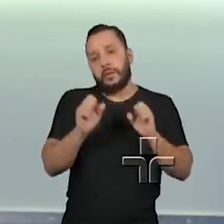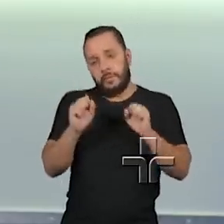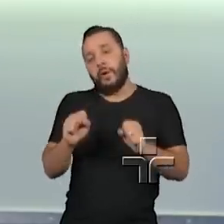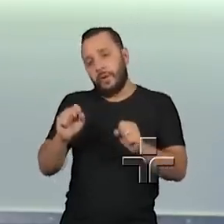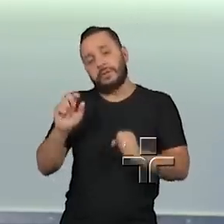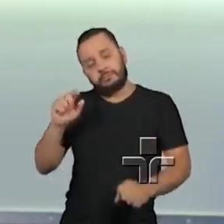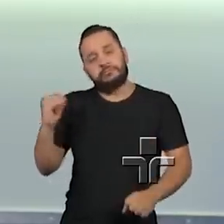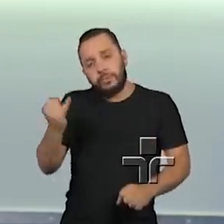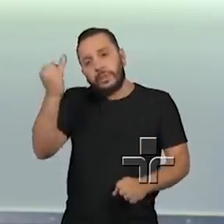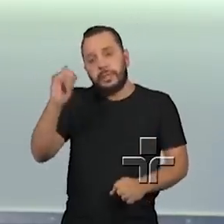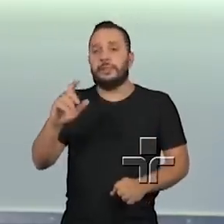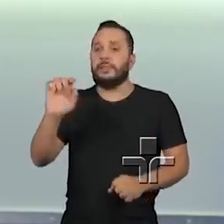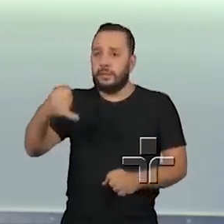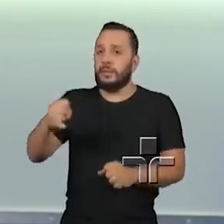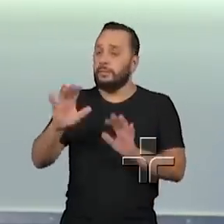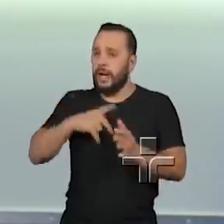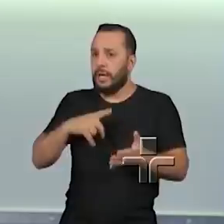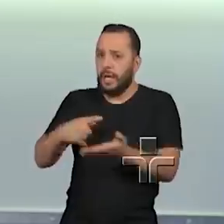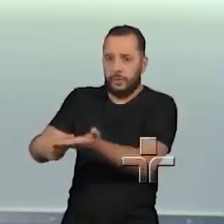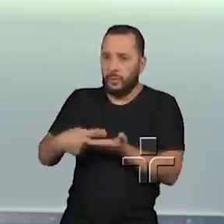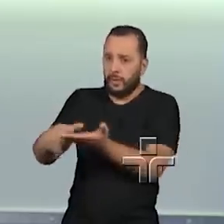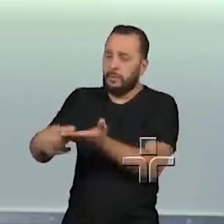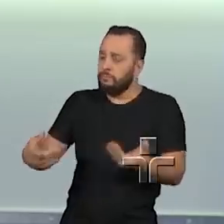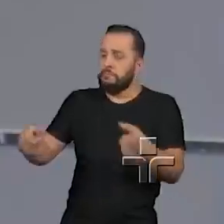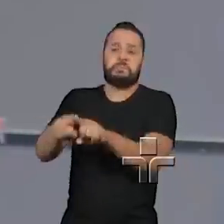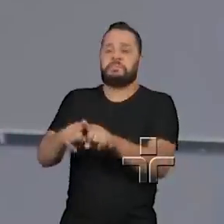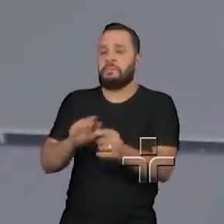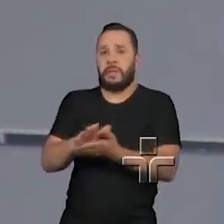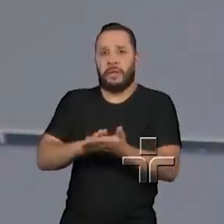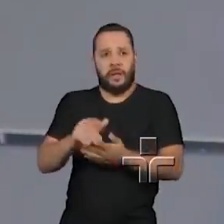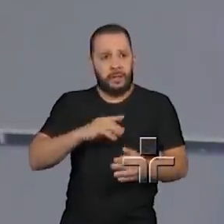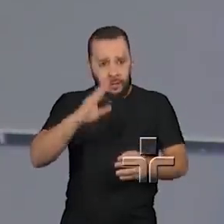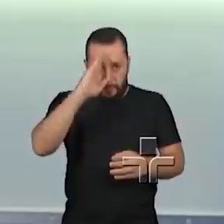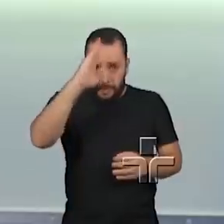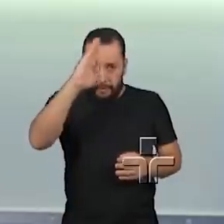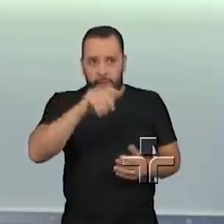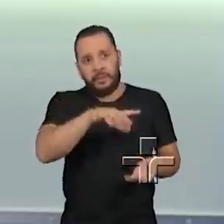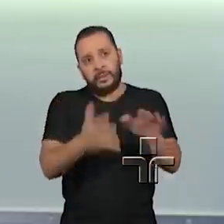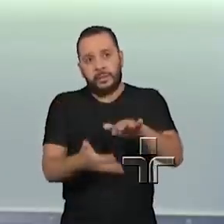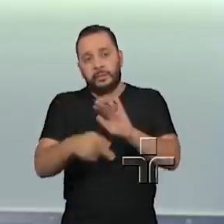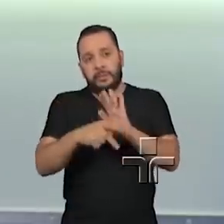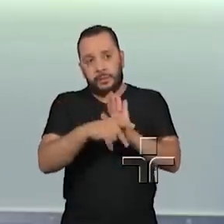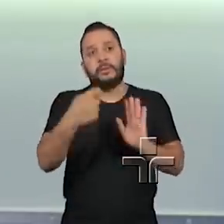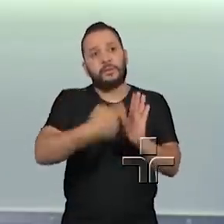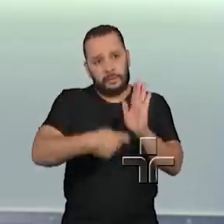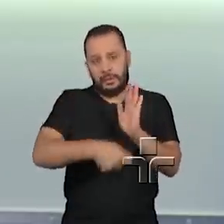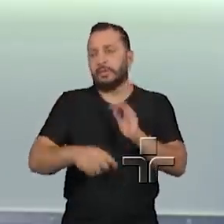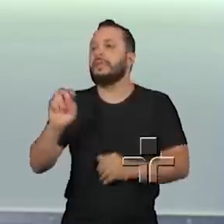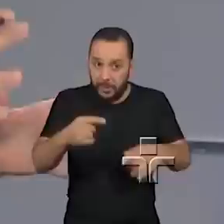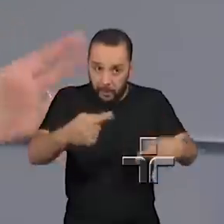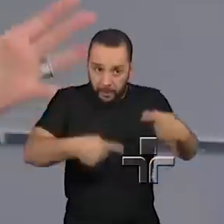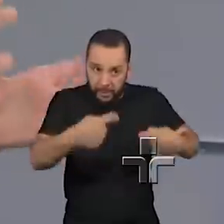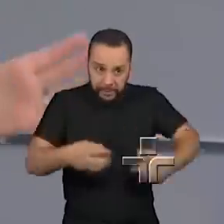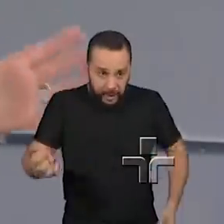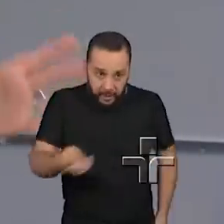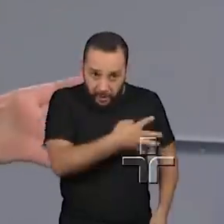congruentes, mas de todo modo não vejo essa articulação mais próxima, não. Prioridade, reforma tributária? Acho que a prioridade para a Câmara, para o Congresso Nacional nesse ano é a reforma tributária.